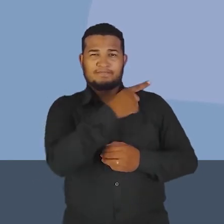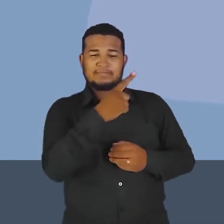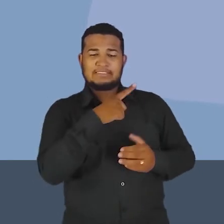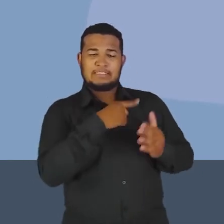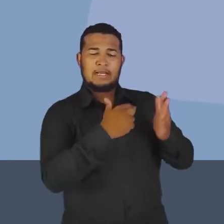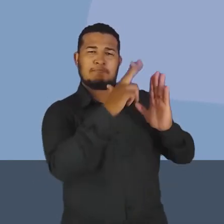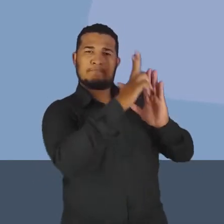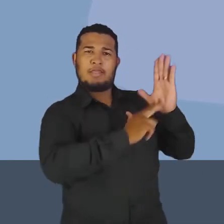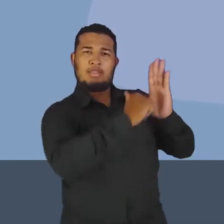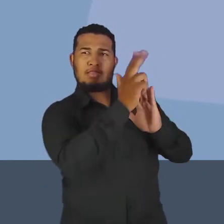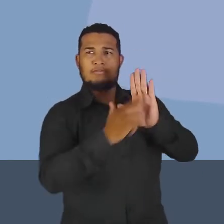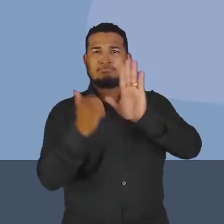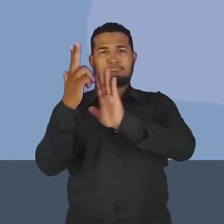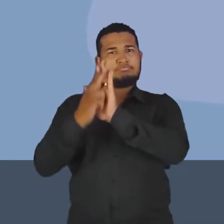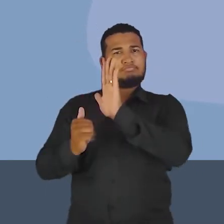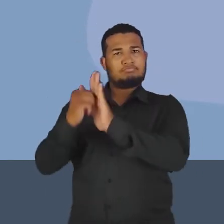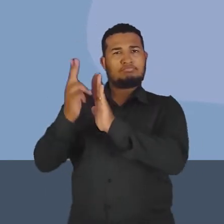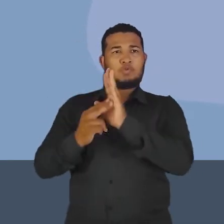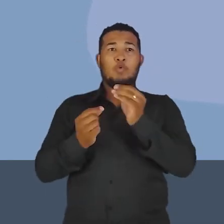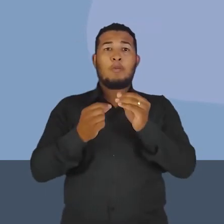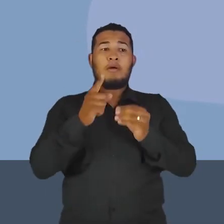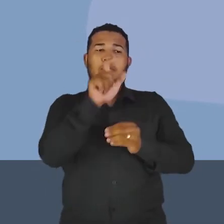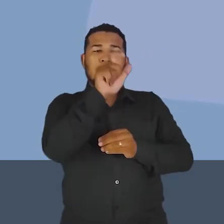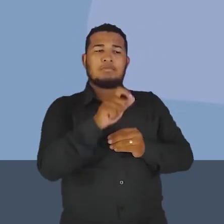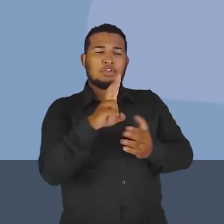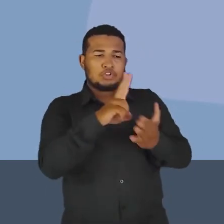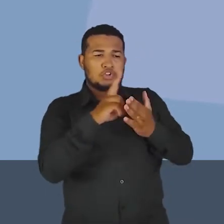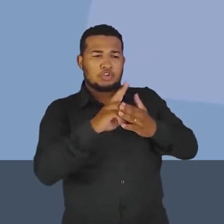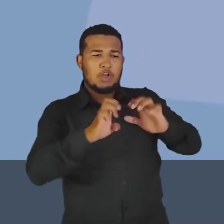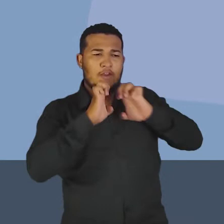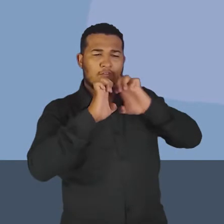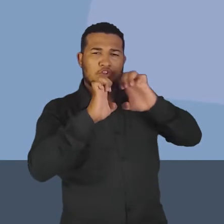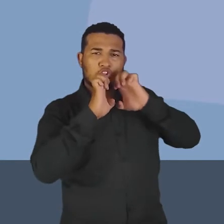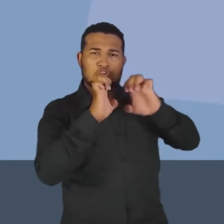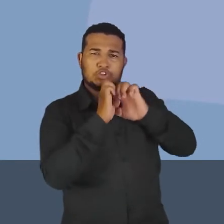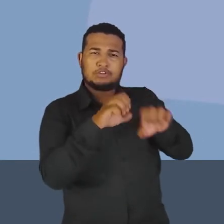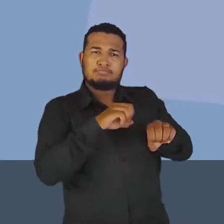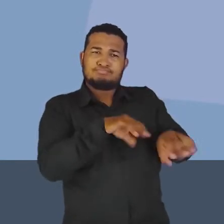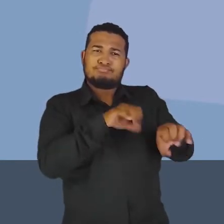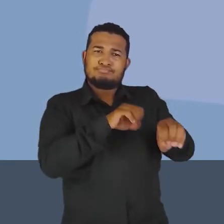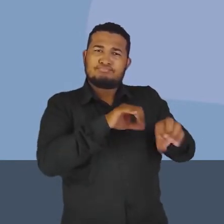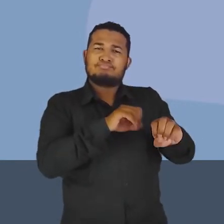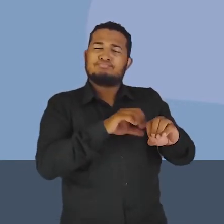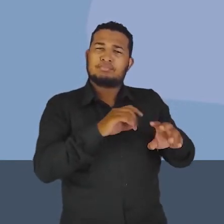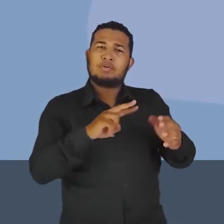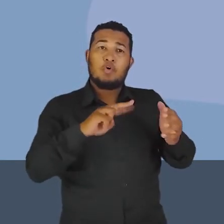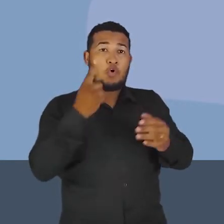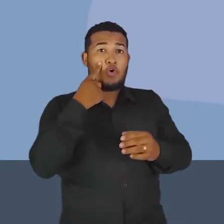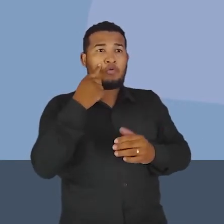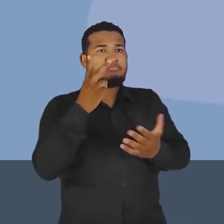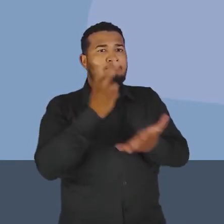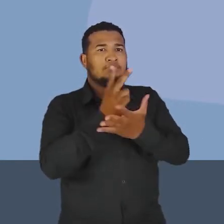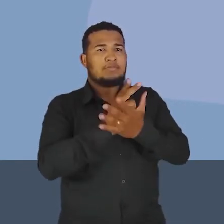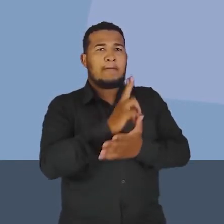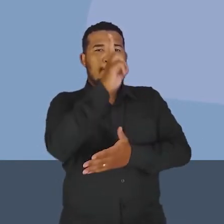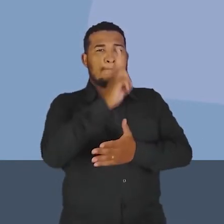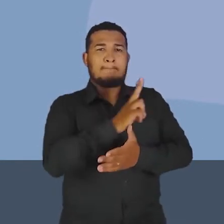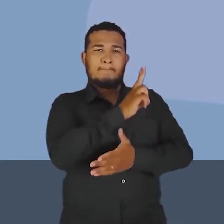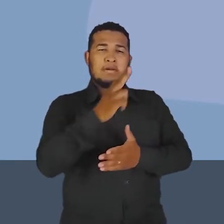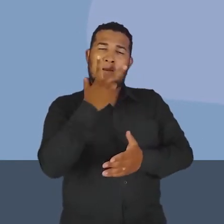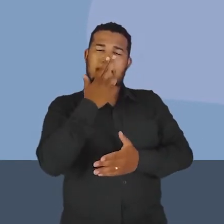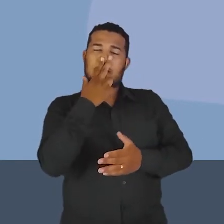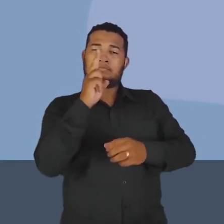pinturas, né, que retratam a evangelização dos índios. Observe a posição dos padres, uma posição sempre mostrando uma posição